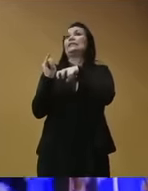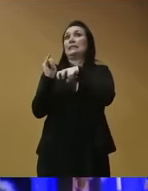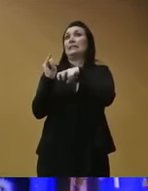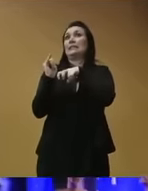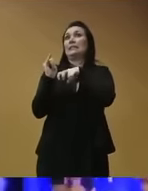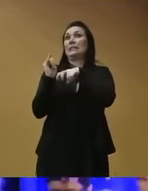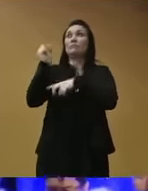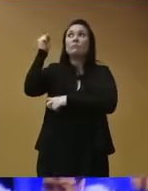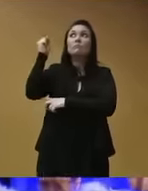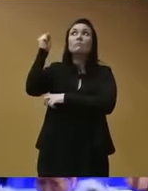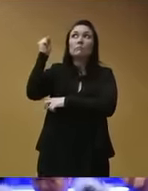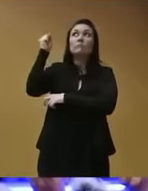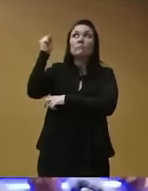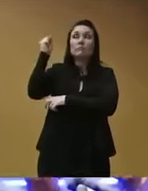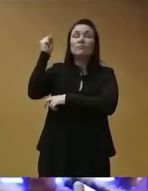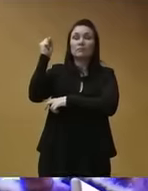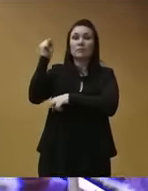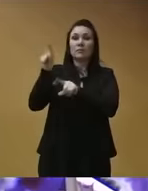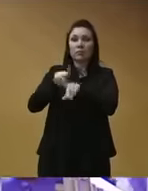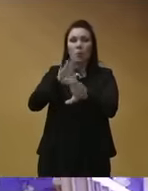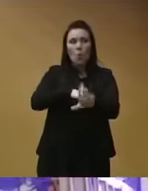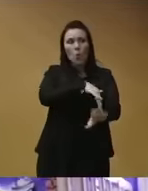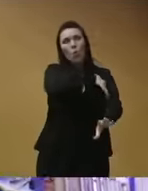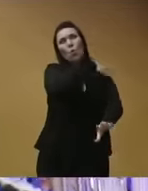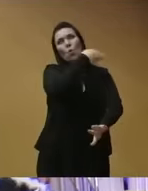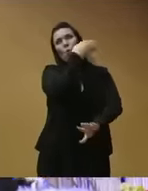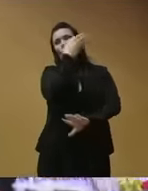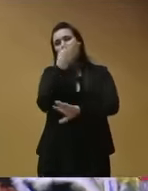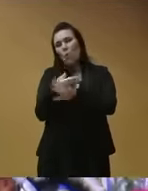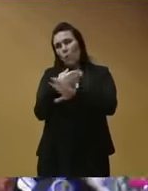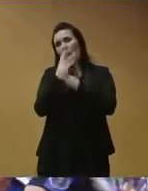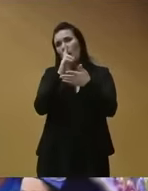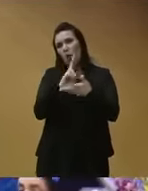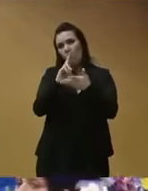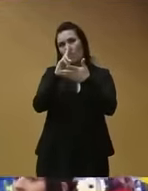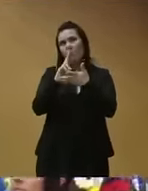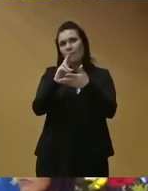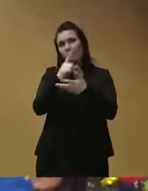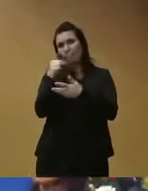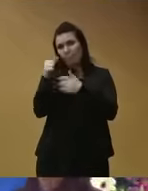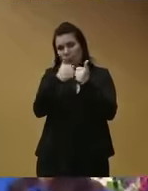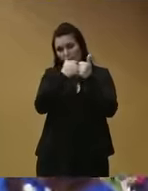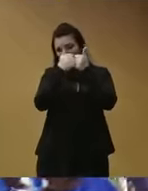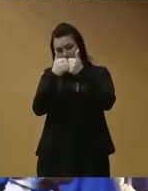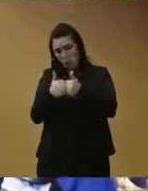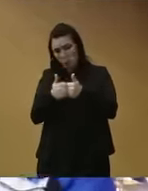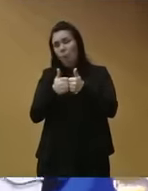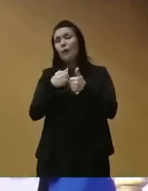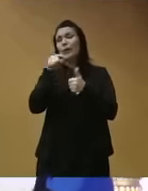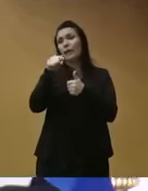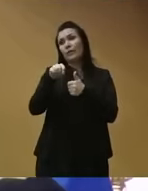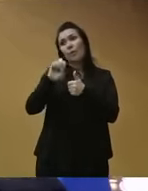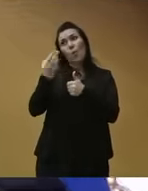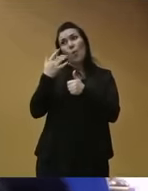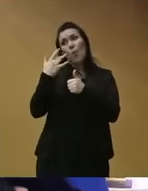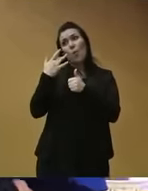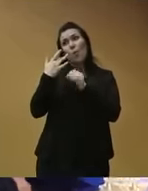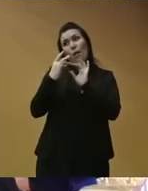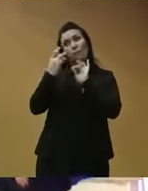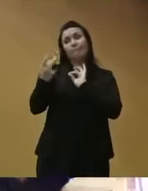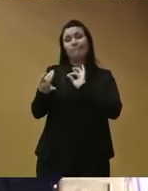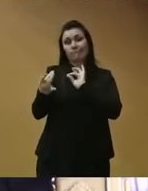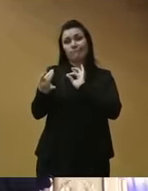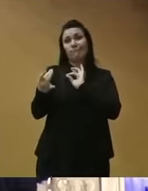universidade. Para aqueles que acompanharam essa trajetória pessoalmente ou à distância,